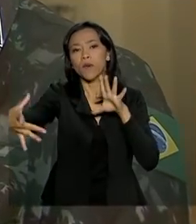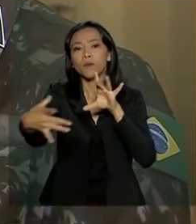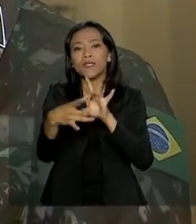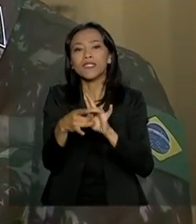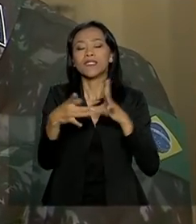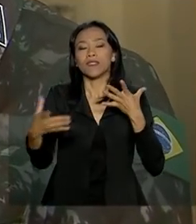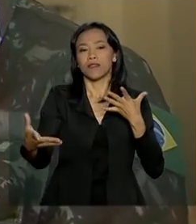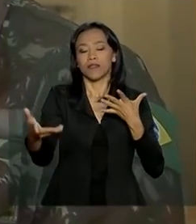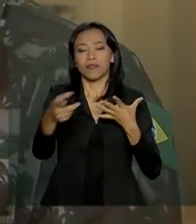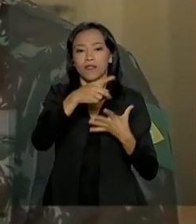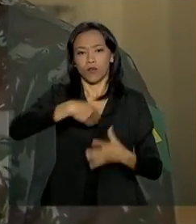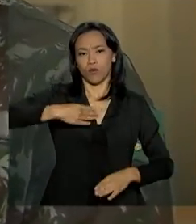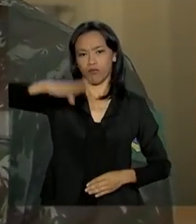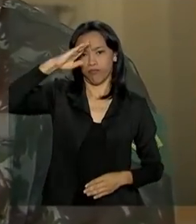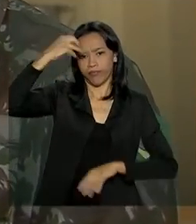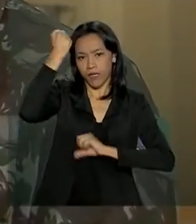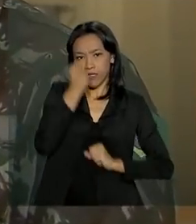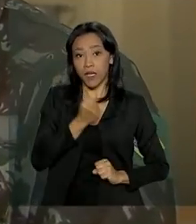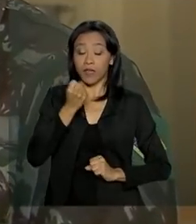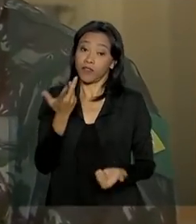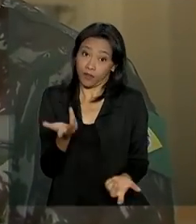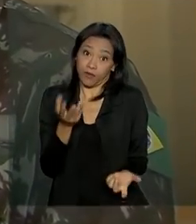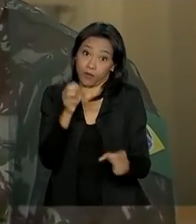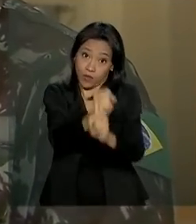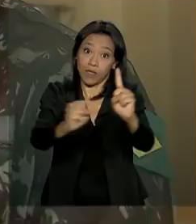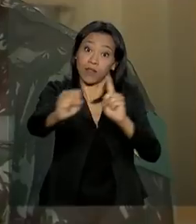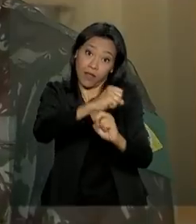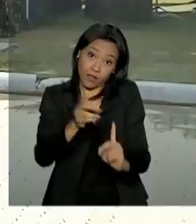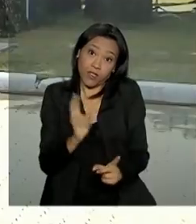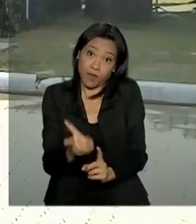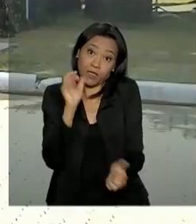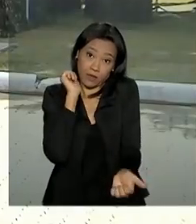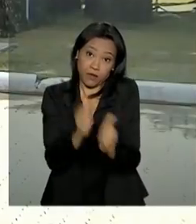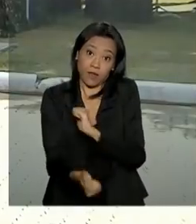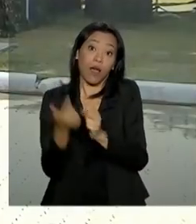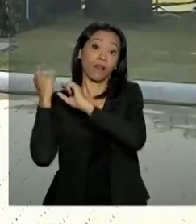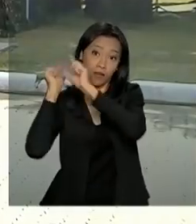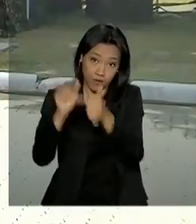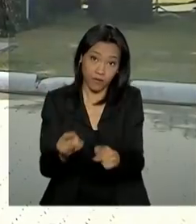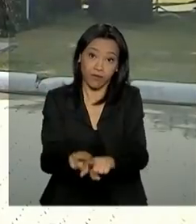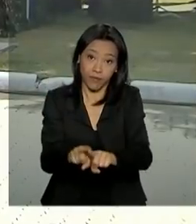meio do esporte, e mantendo também mais uma tradição cavalariana.